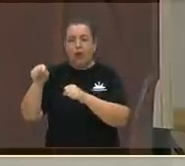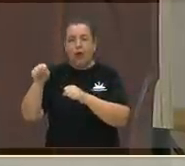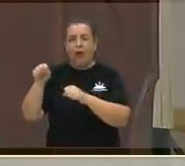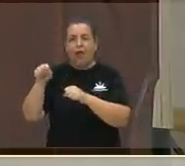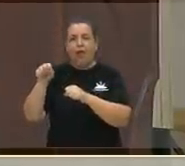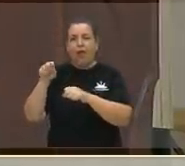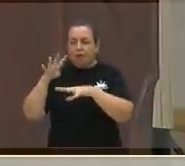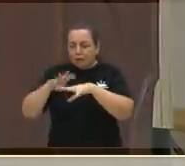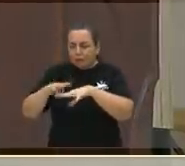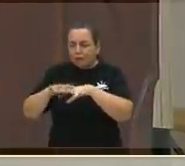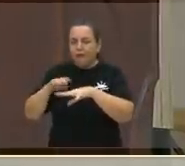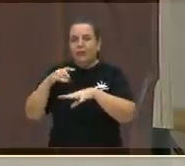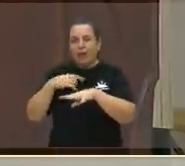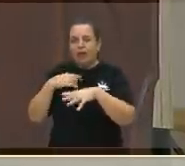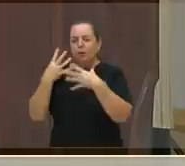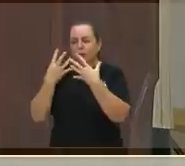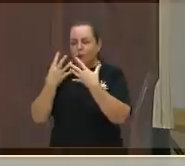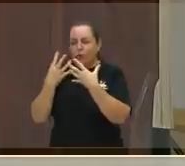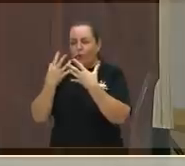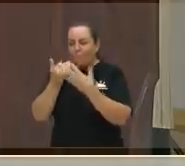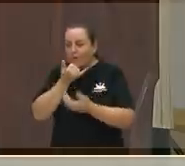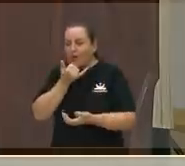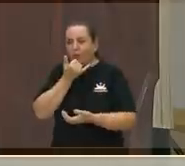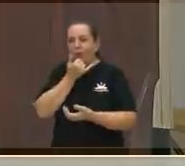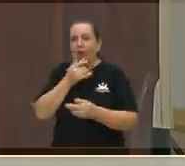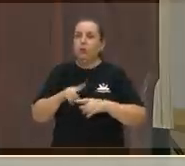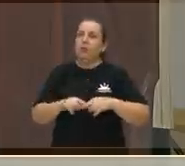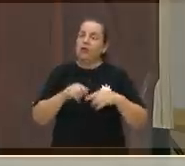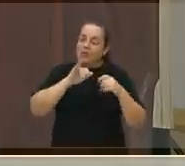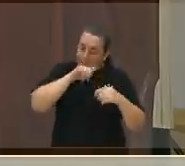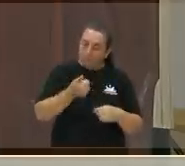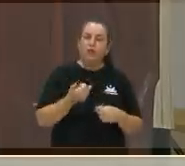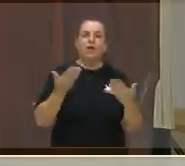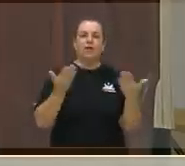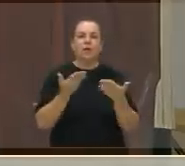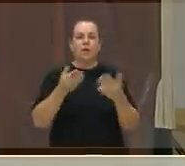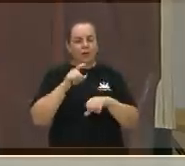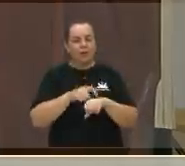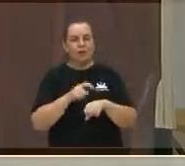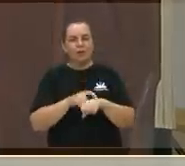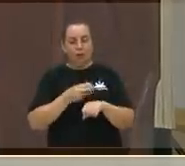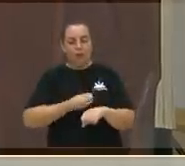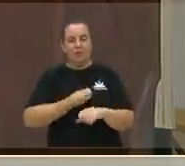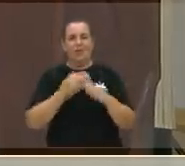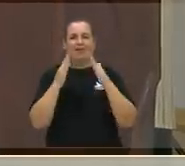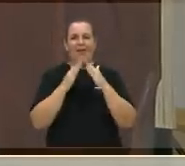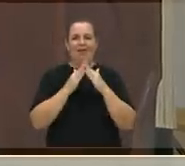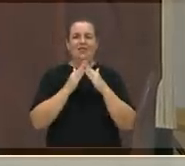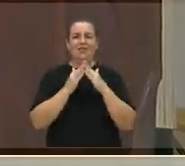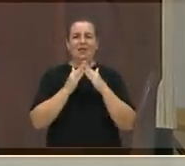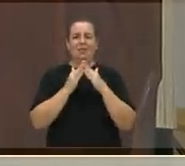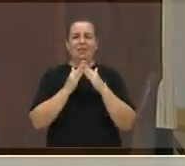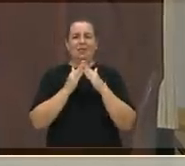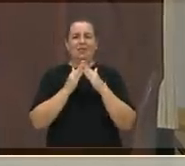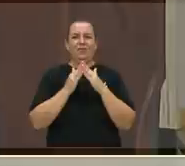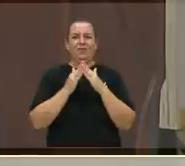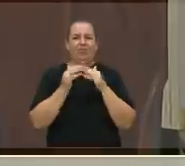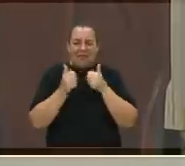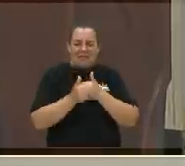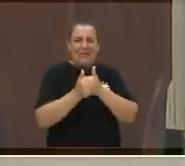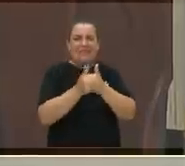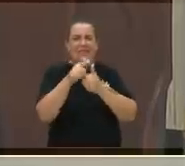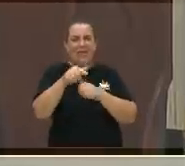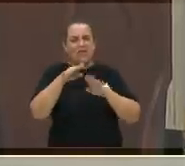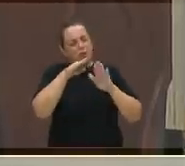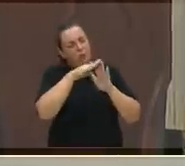eu estou absolvido mas aproveite agora nesse tempo de estar em casa e siga talvez